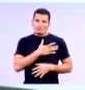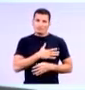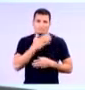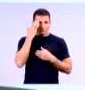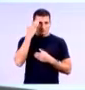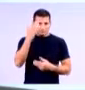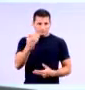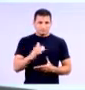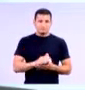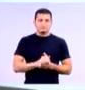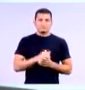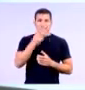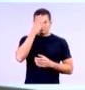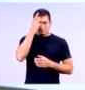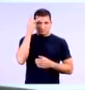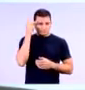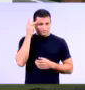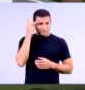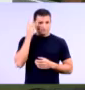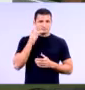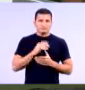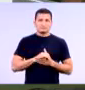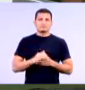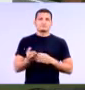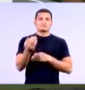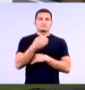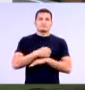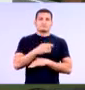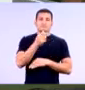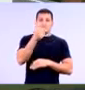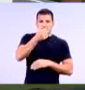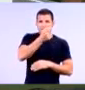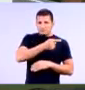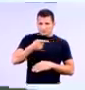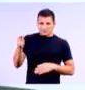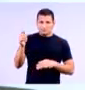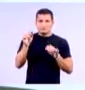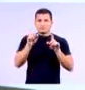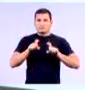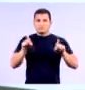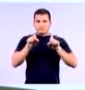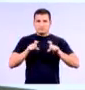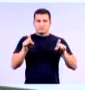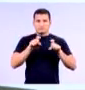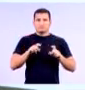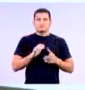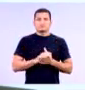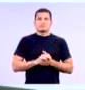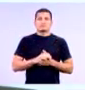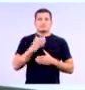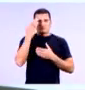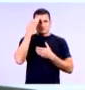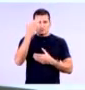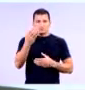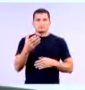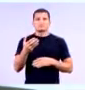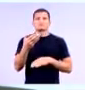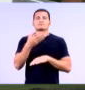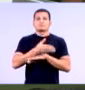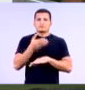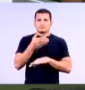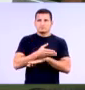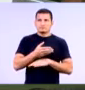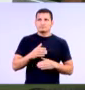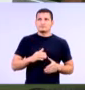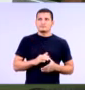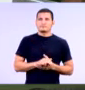evento aqui, na nossa primeira semana de informática, né, professora? Foi um sucesso, acho que o pessoal deve ter gostado. Obrigado pela participação, professora.